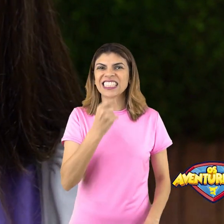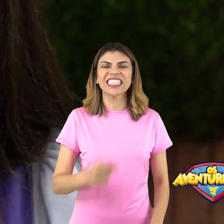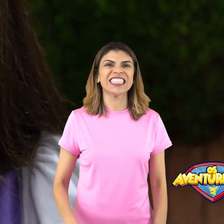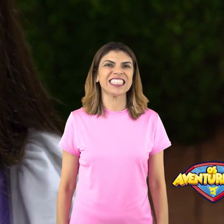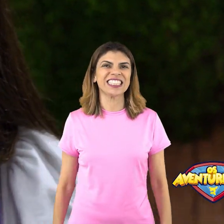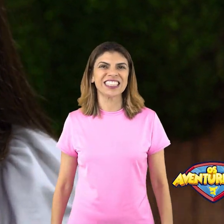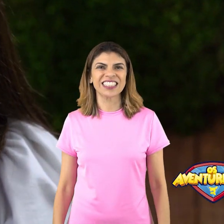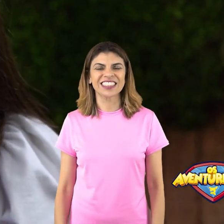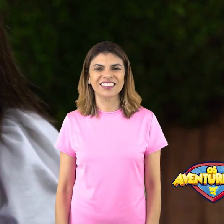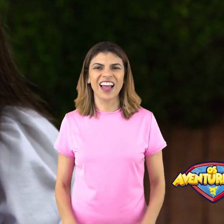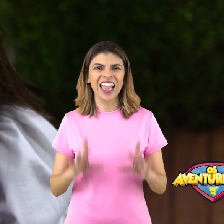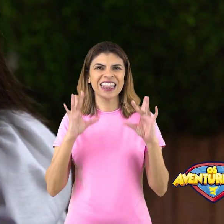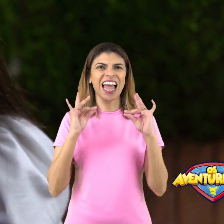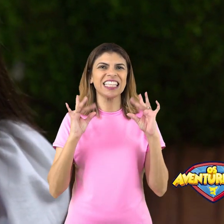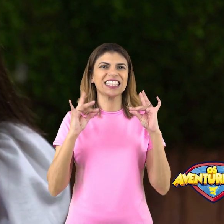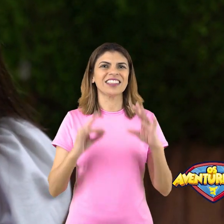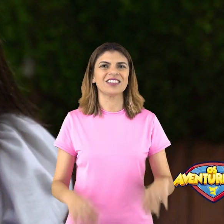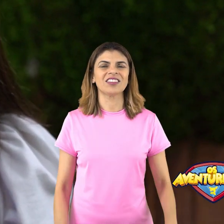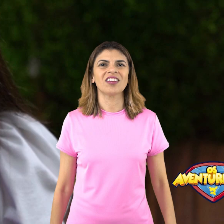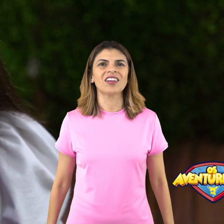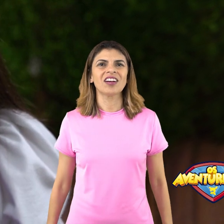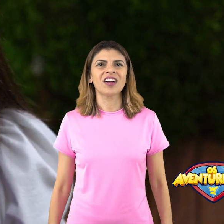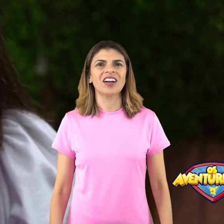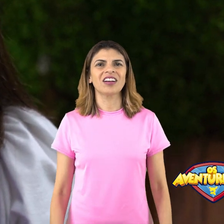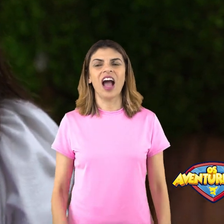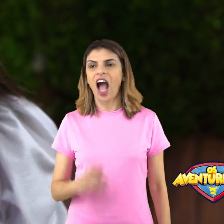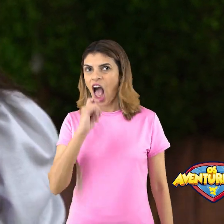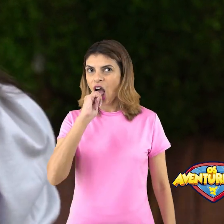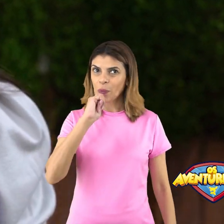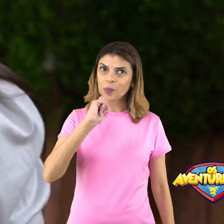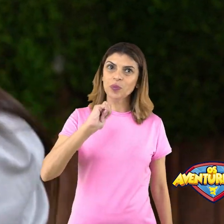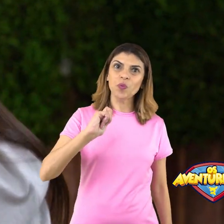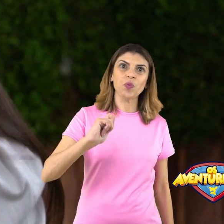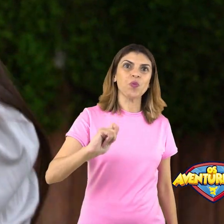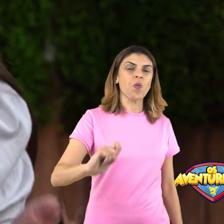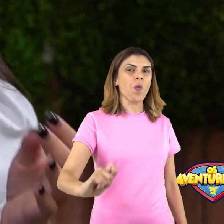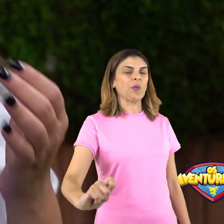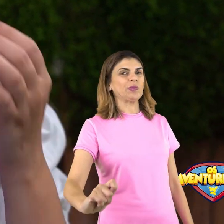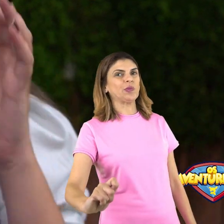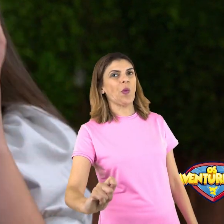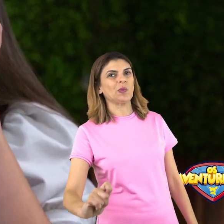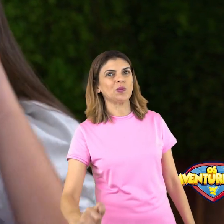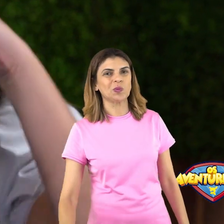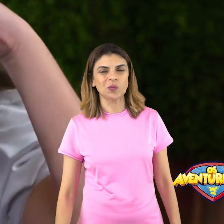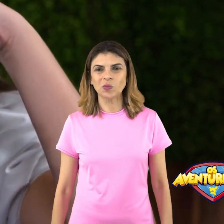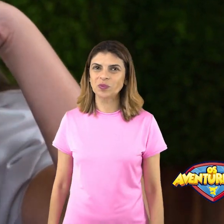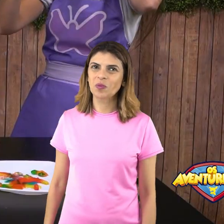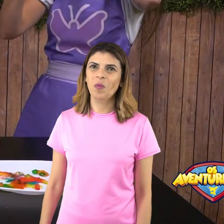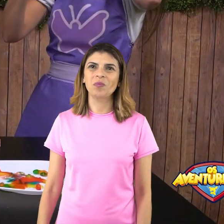acho. Vai. O meu. Bala fine quente. Olha.